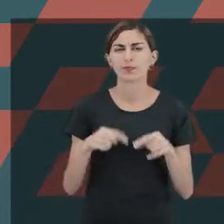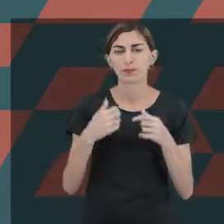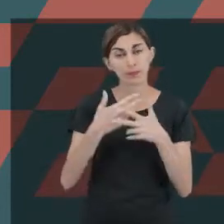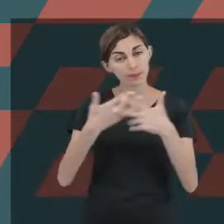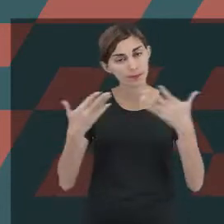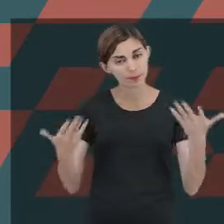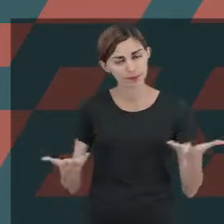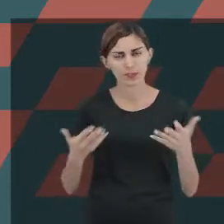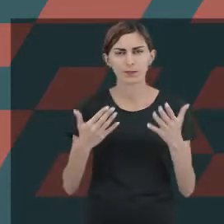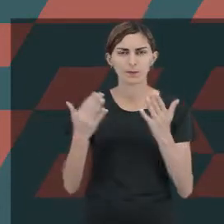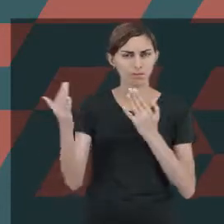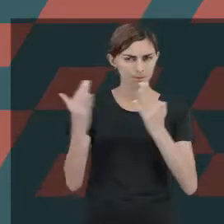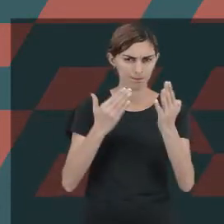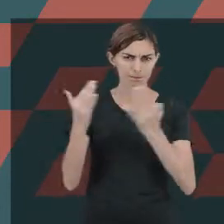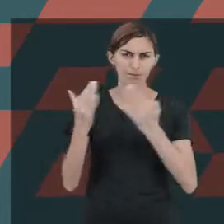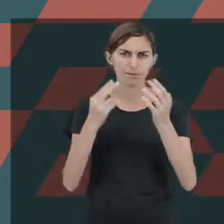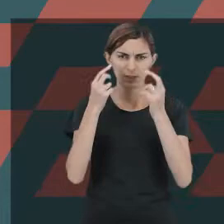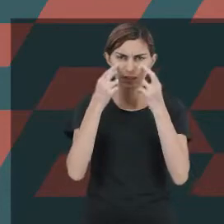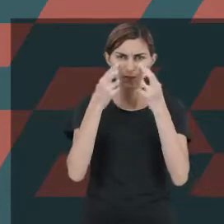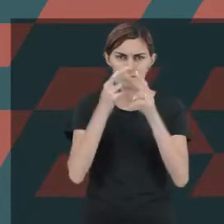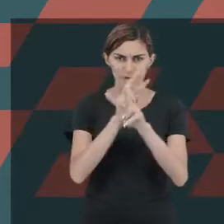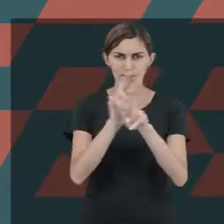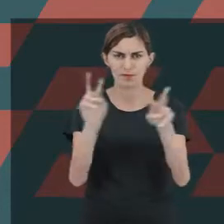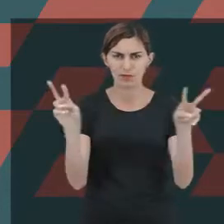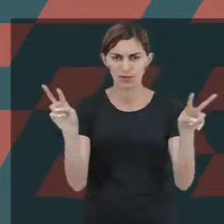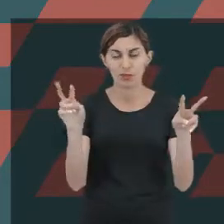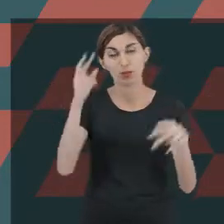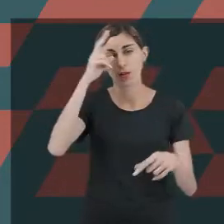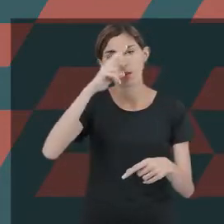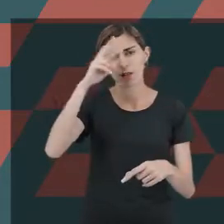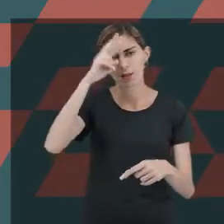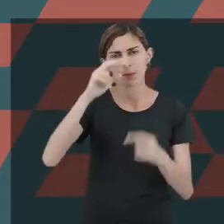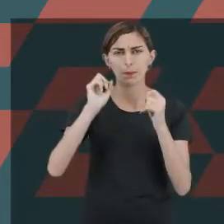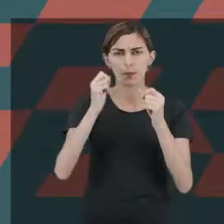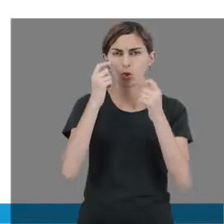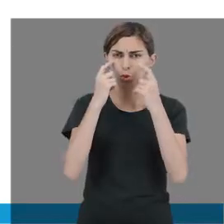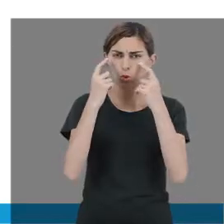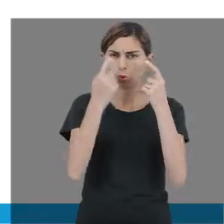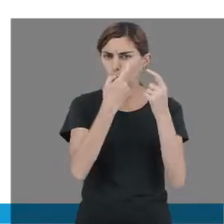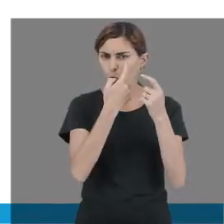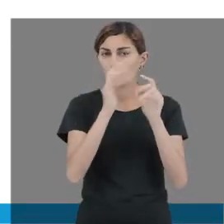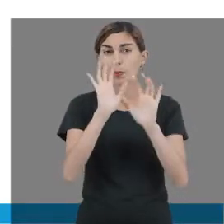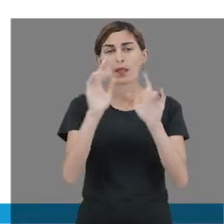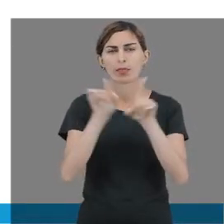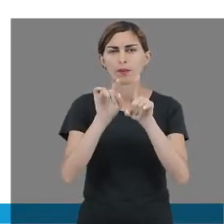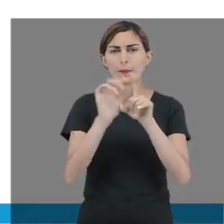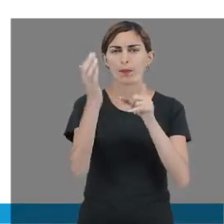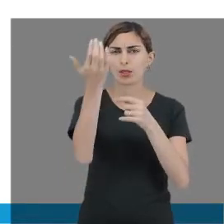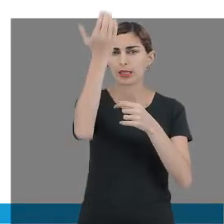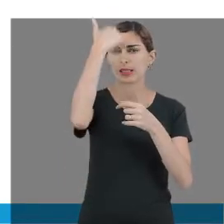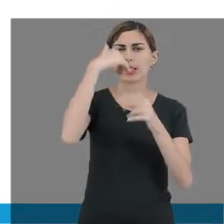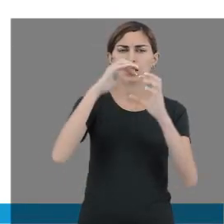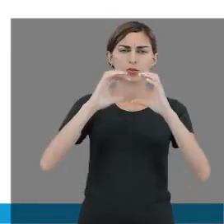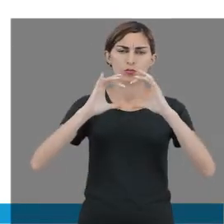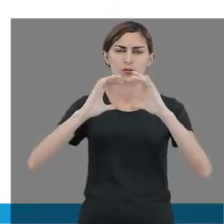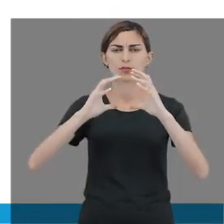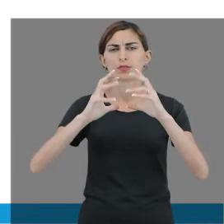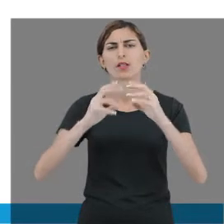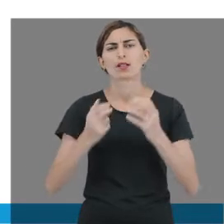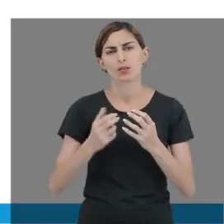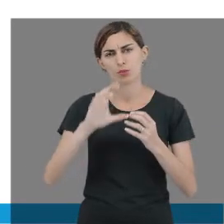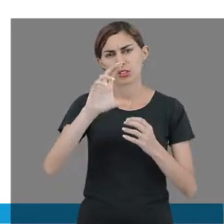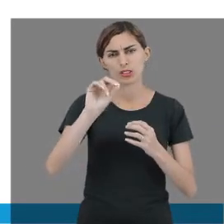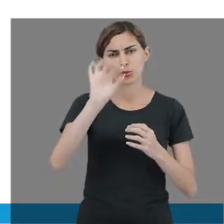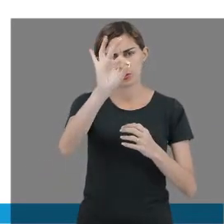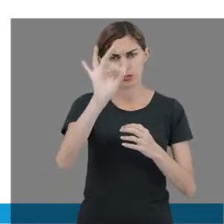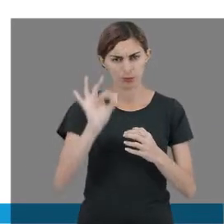em relação à função visual, a gente tem que lembrar que pode ser olho, mas pode ser também cérebro, e o que a gente vê é que em torno de 50% dessa nossa